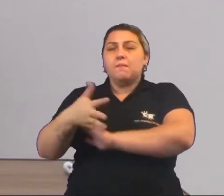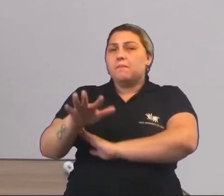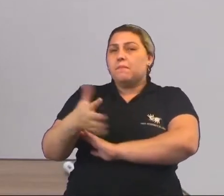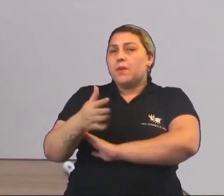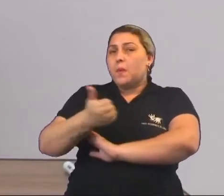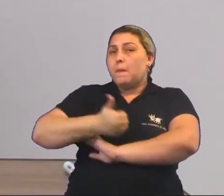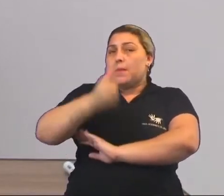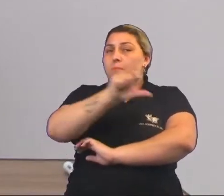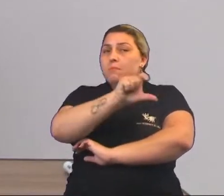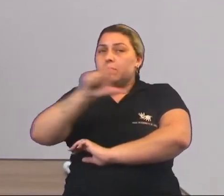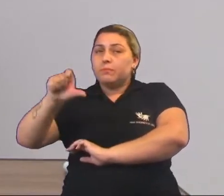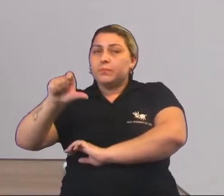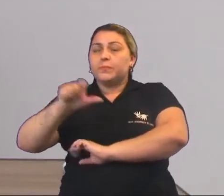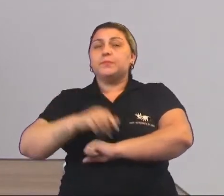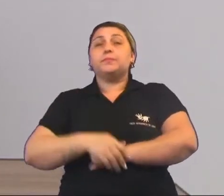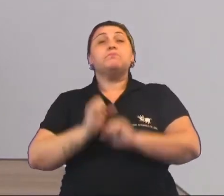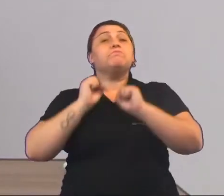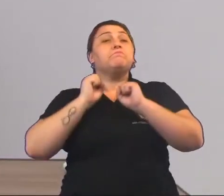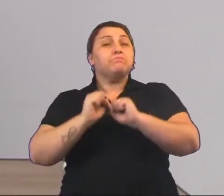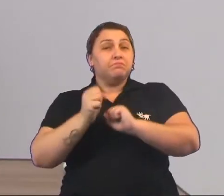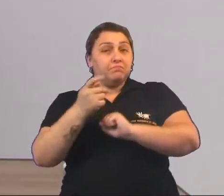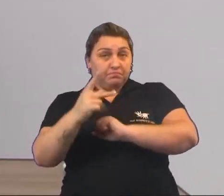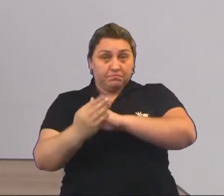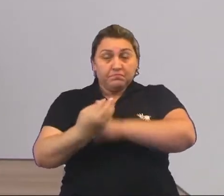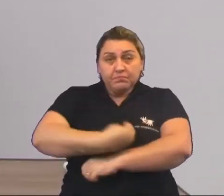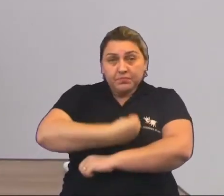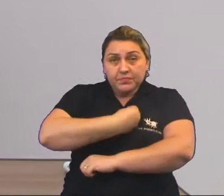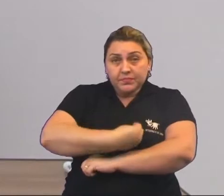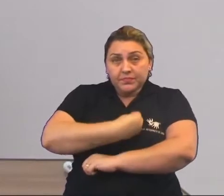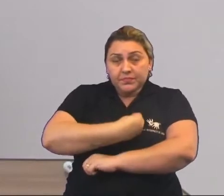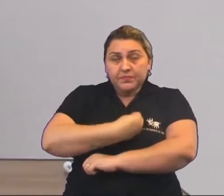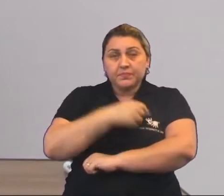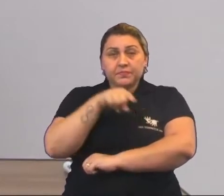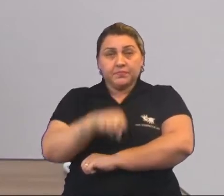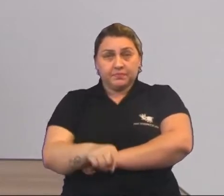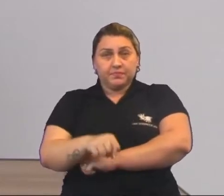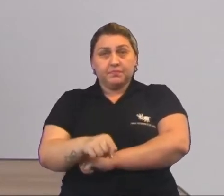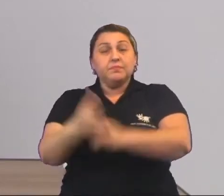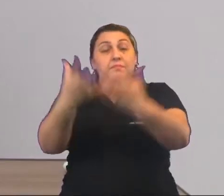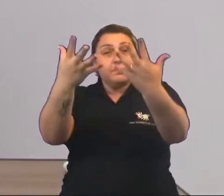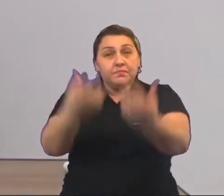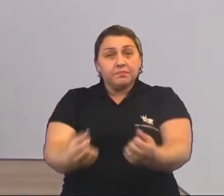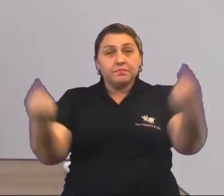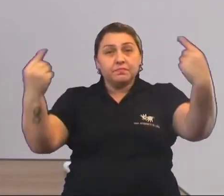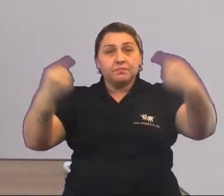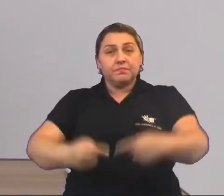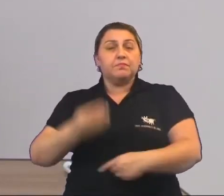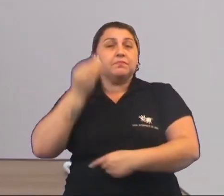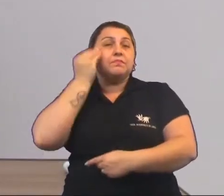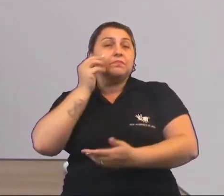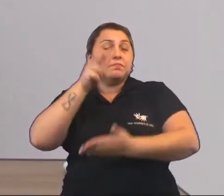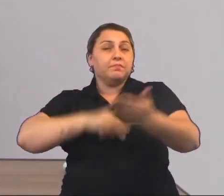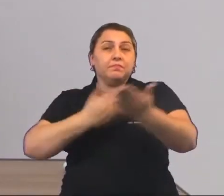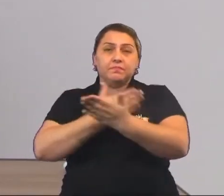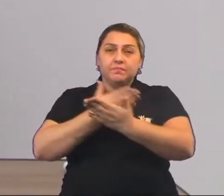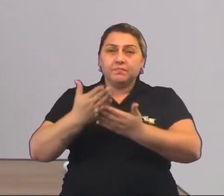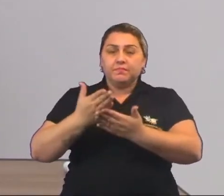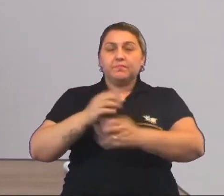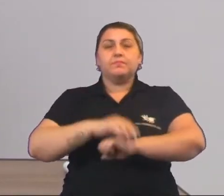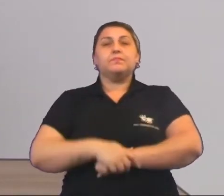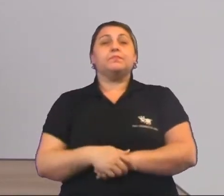ali o primeiro parágrafo. Posso contar com a tua participação? Você topa esse desafio de tentar fazer uma leitura